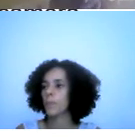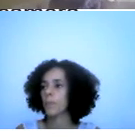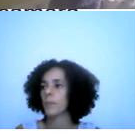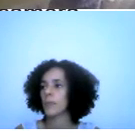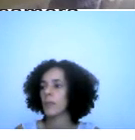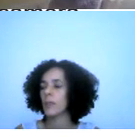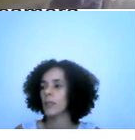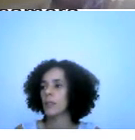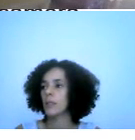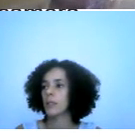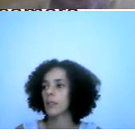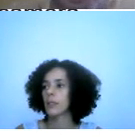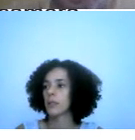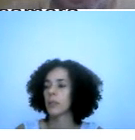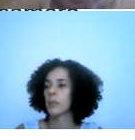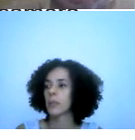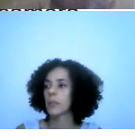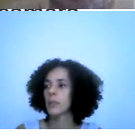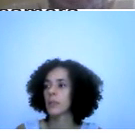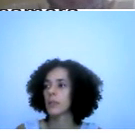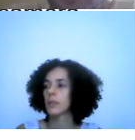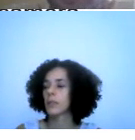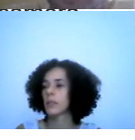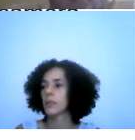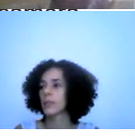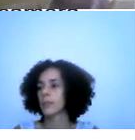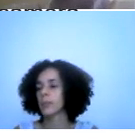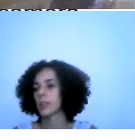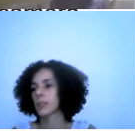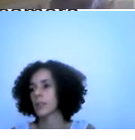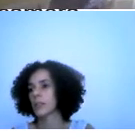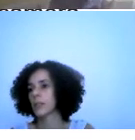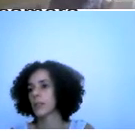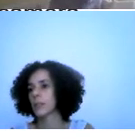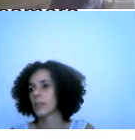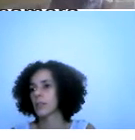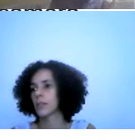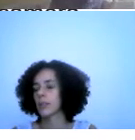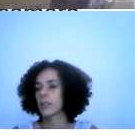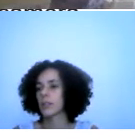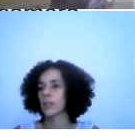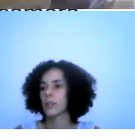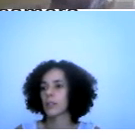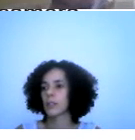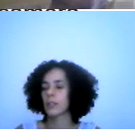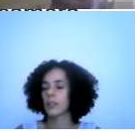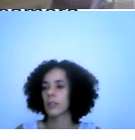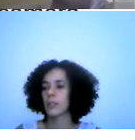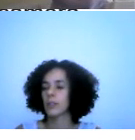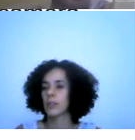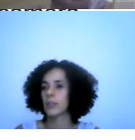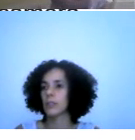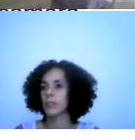ali impacta muito mais rápido essas populações. Então, o impacto de espécies exóticas